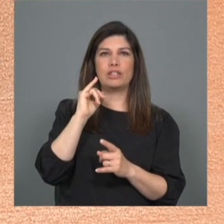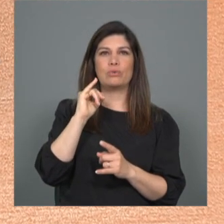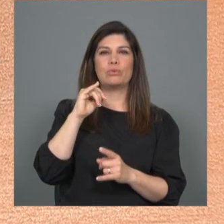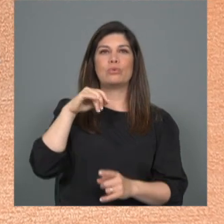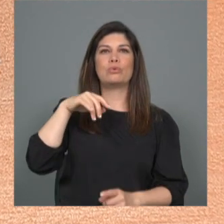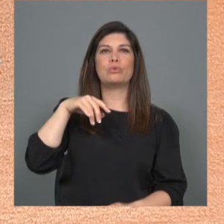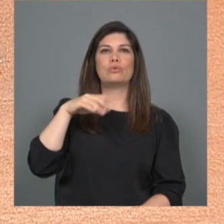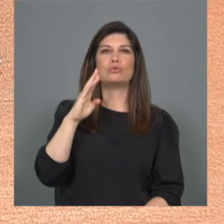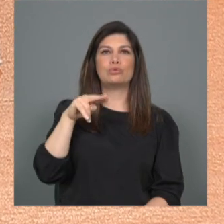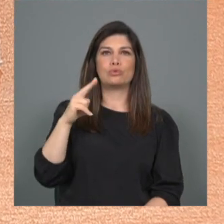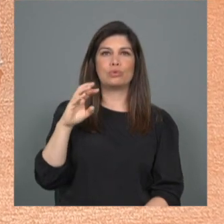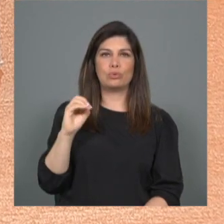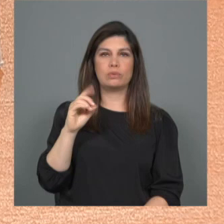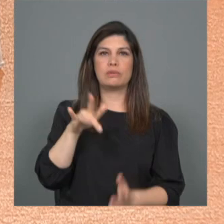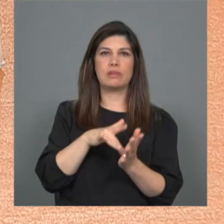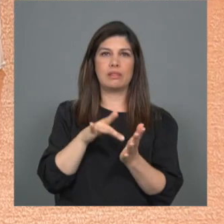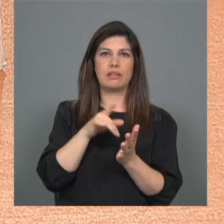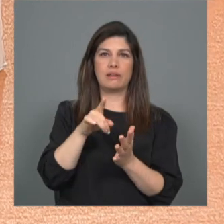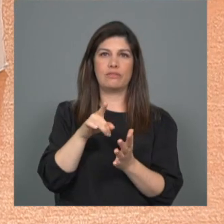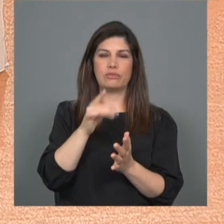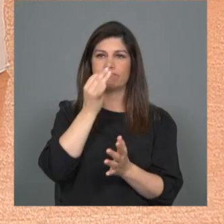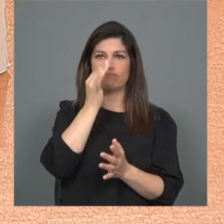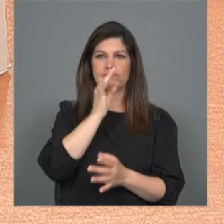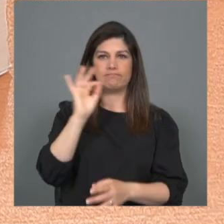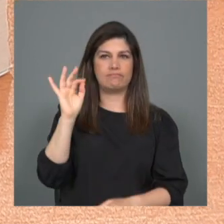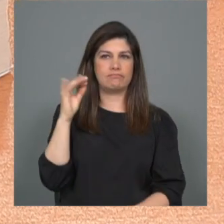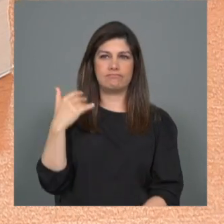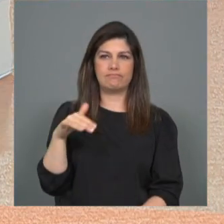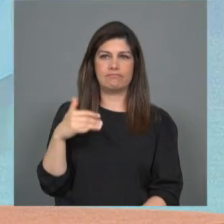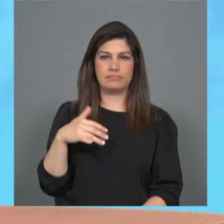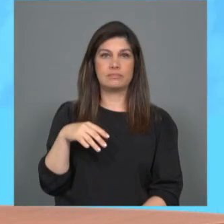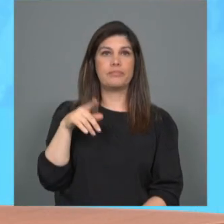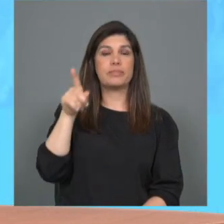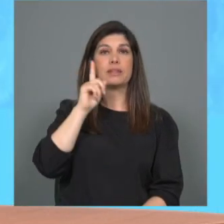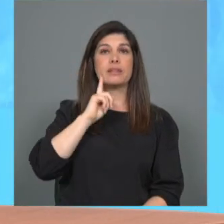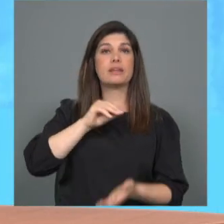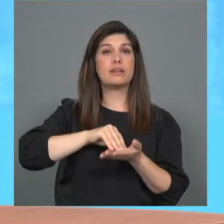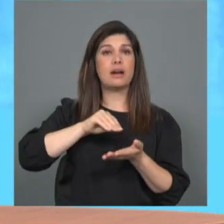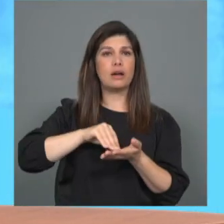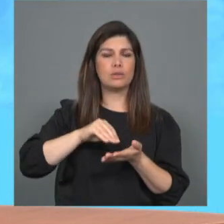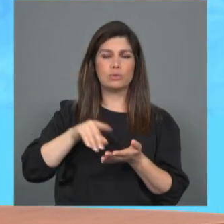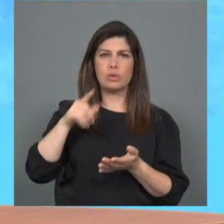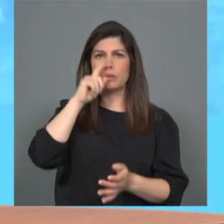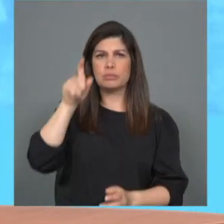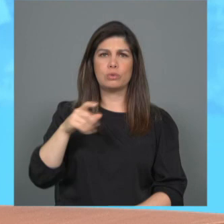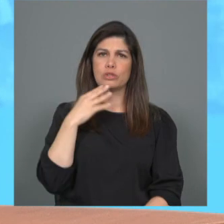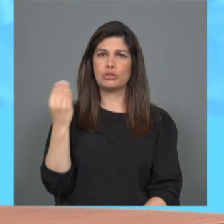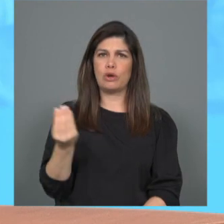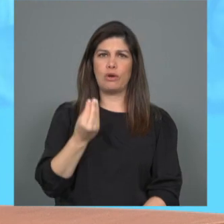um livro extraordinário. É um livro em que esta autora, que é uma pessoa relativamente jovem,